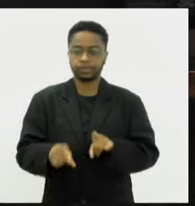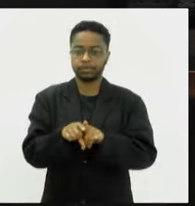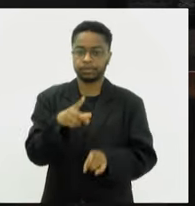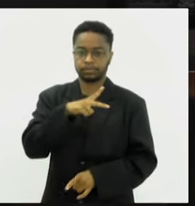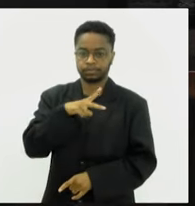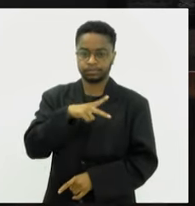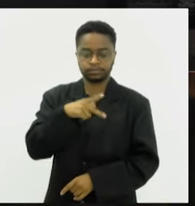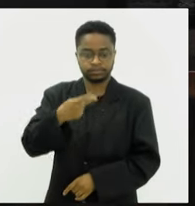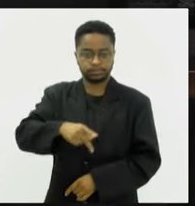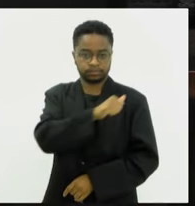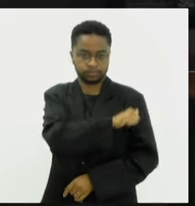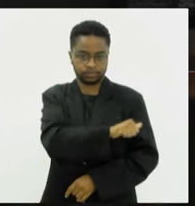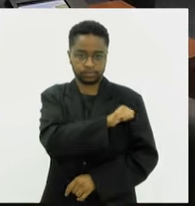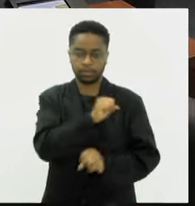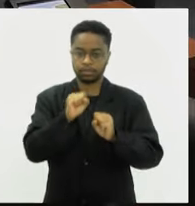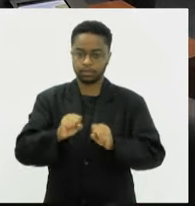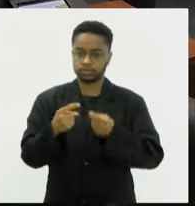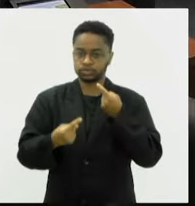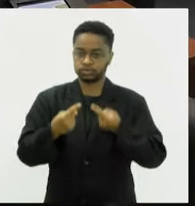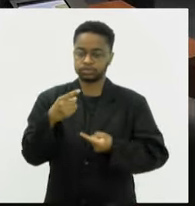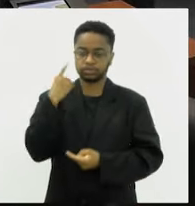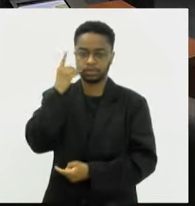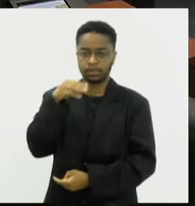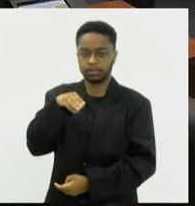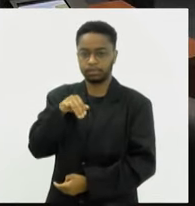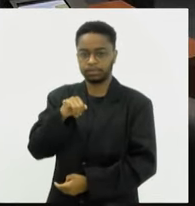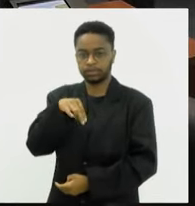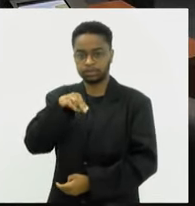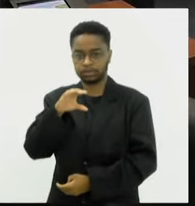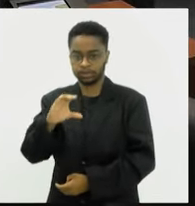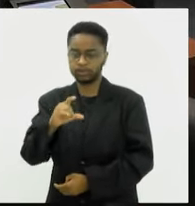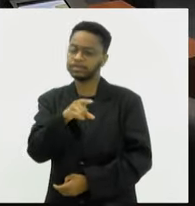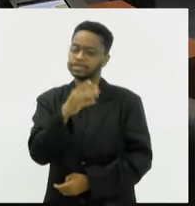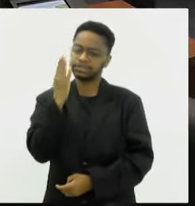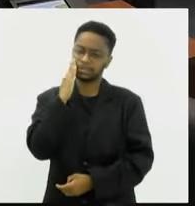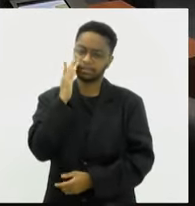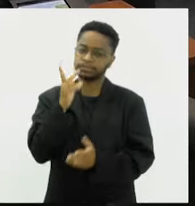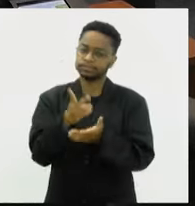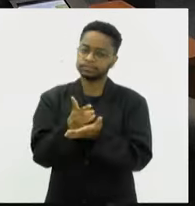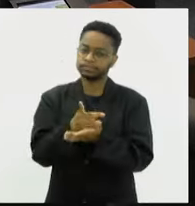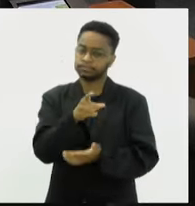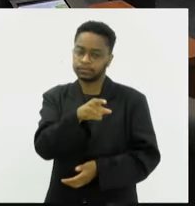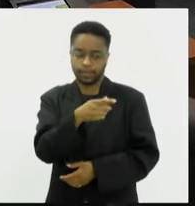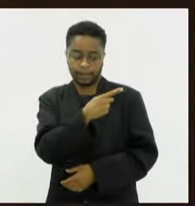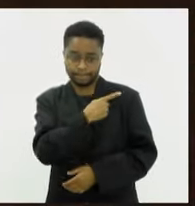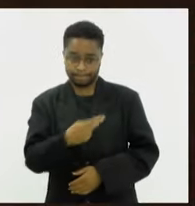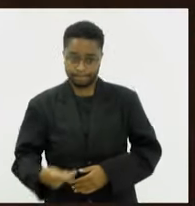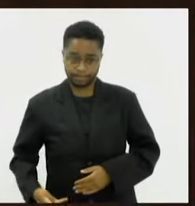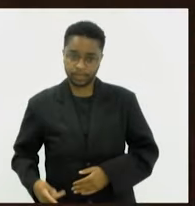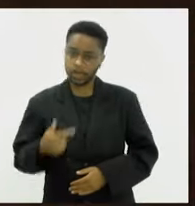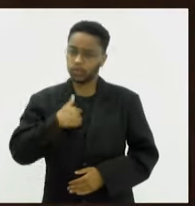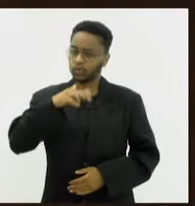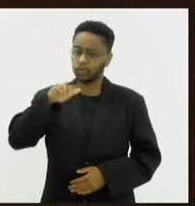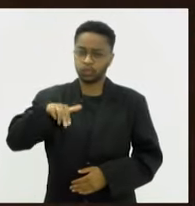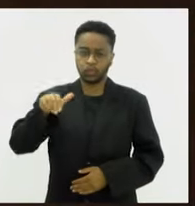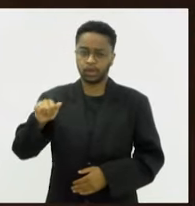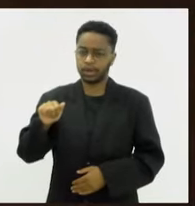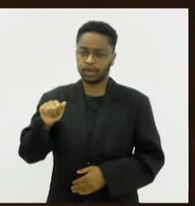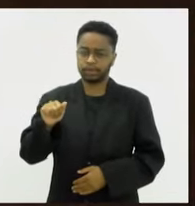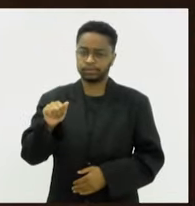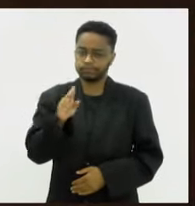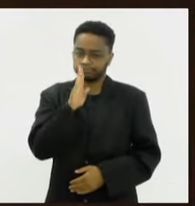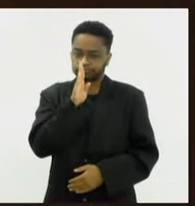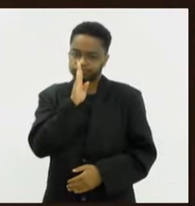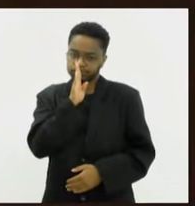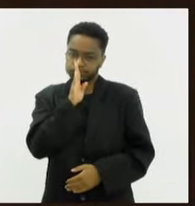deputado Carlos Mink. Vossa Excelência sabe que, quando Vossa Excelência está presidindo, eu nunca deixo de discutir pelo menos um